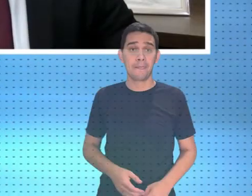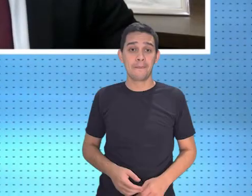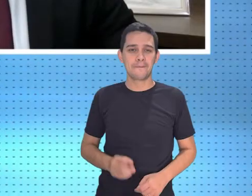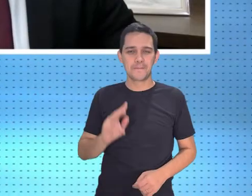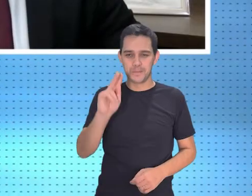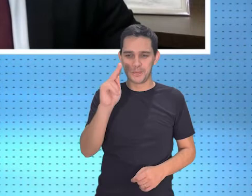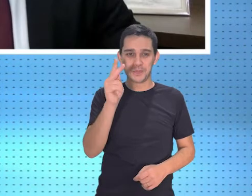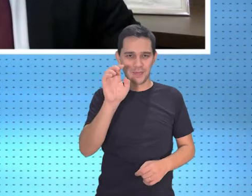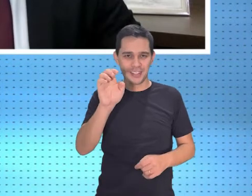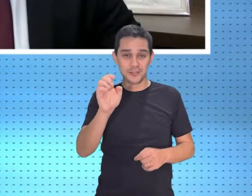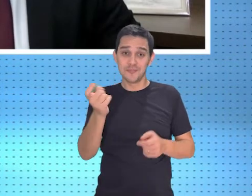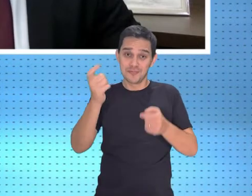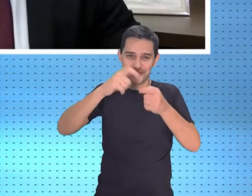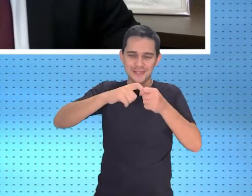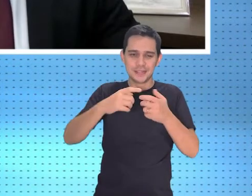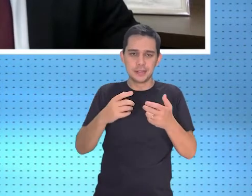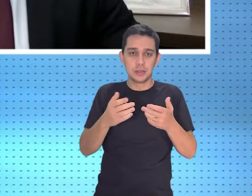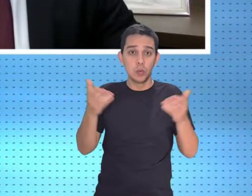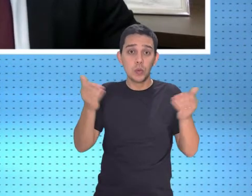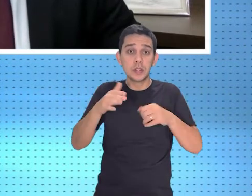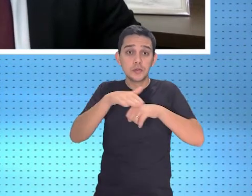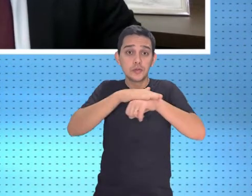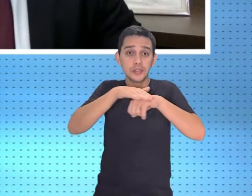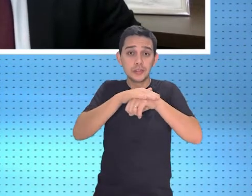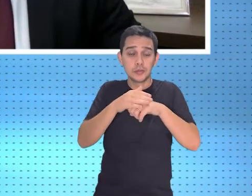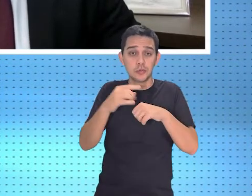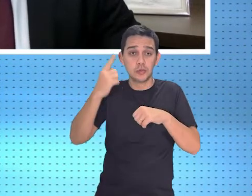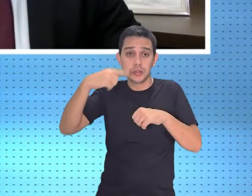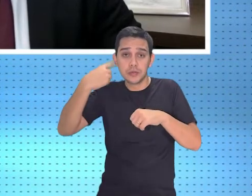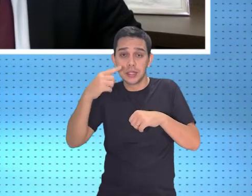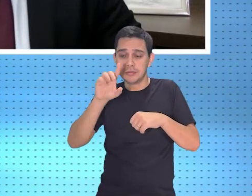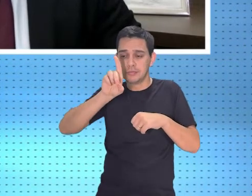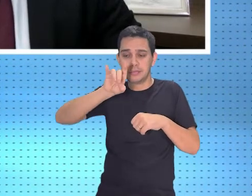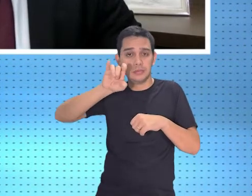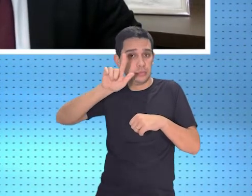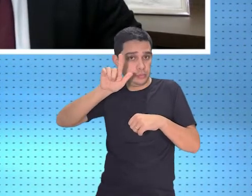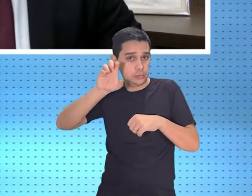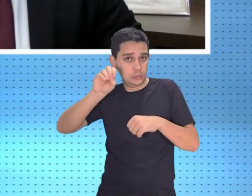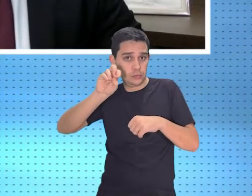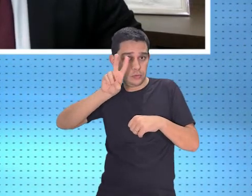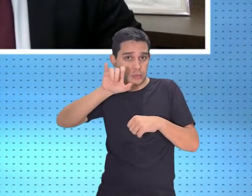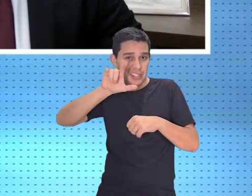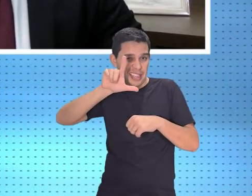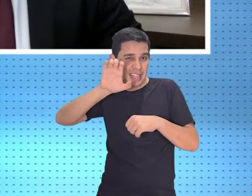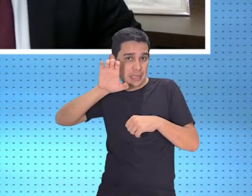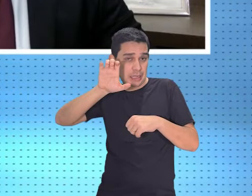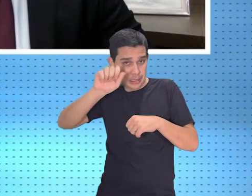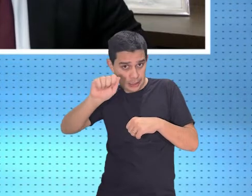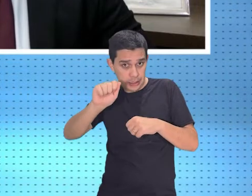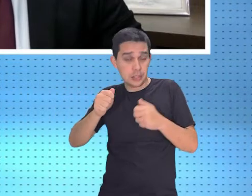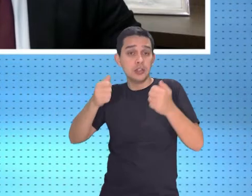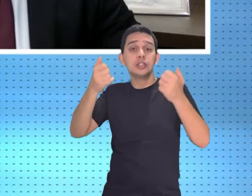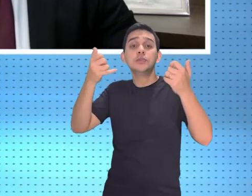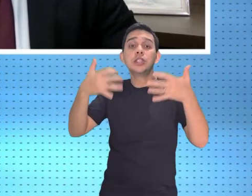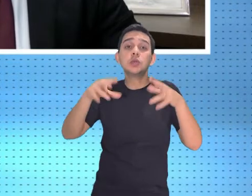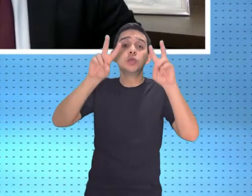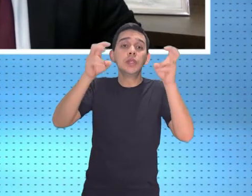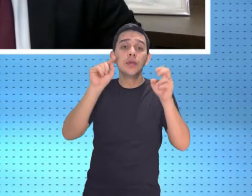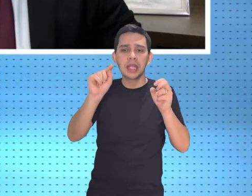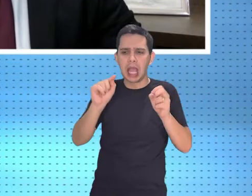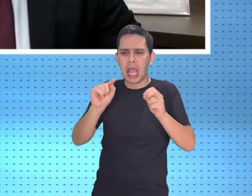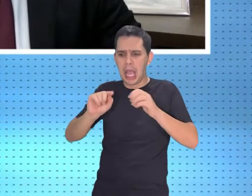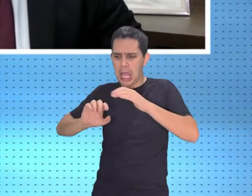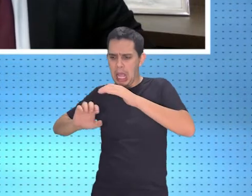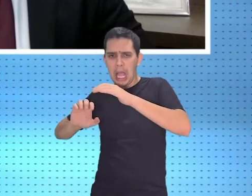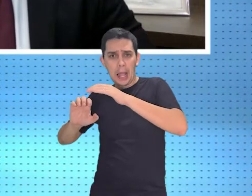Hora Extra está de volta. Hoje estamos conversando com o advogado Diego Vilela sobre o dano moral praticado pelo empregado. Quais as